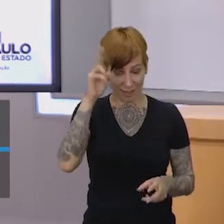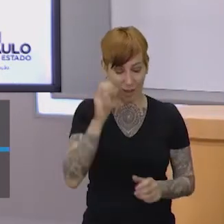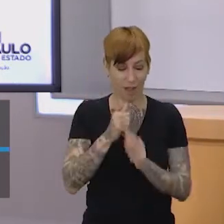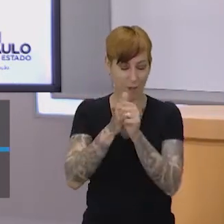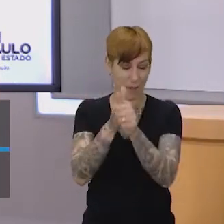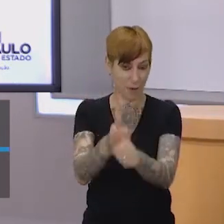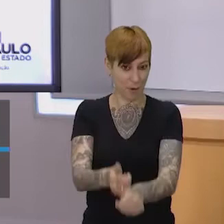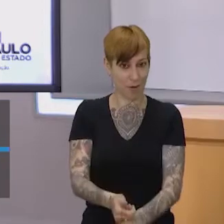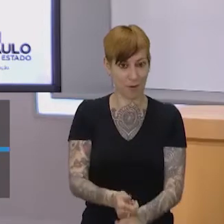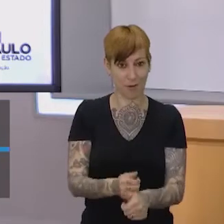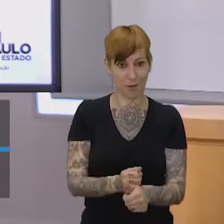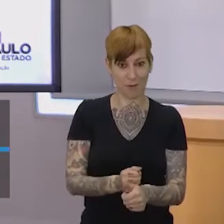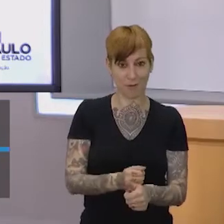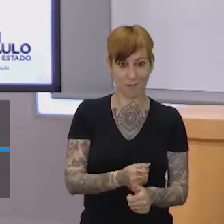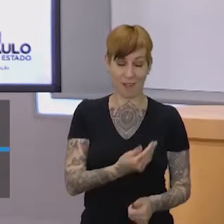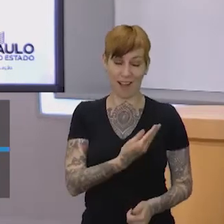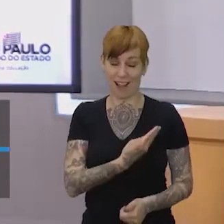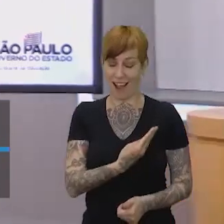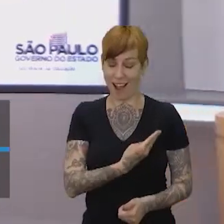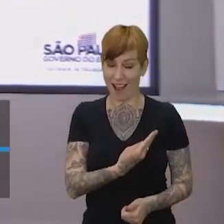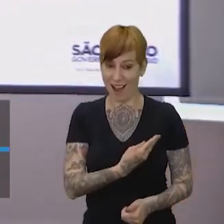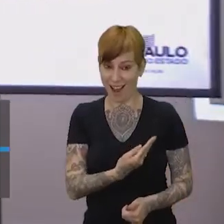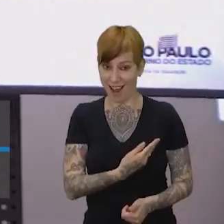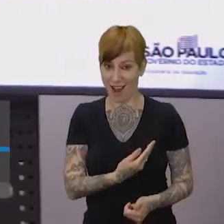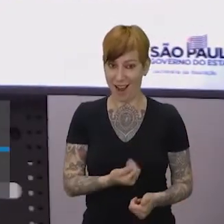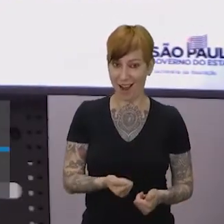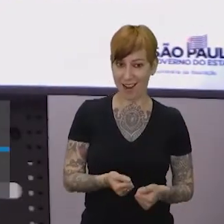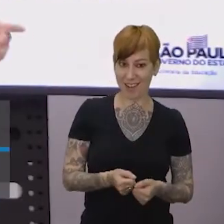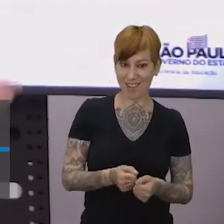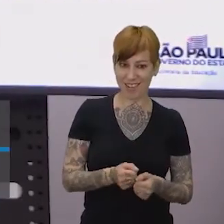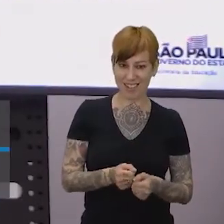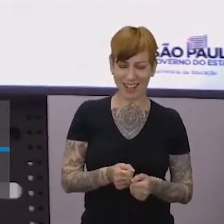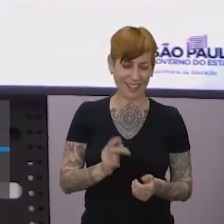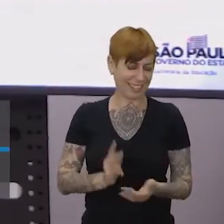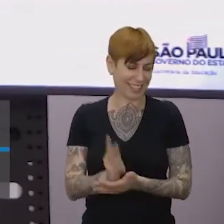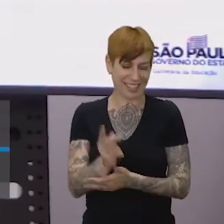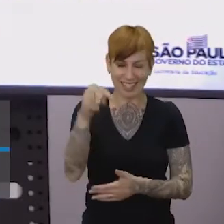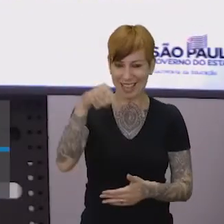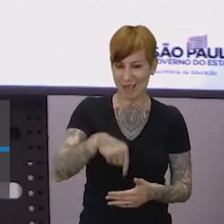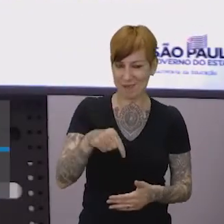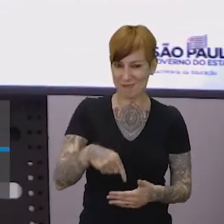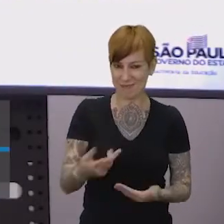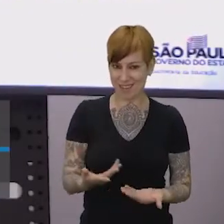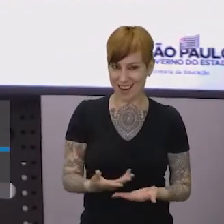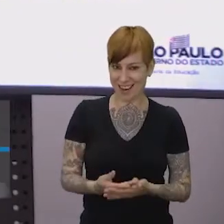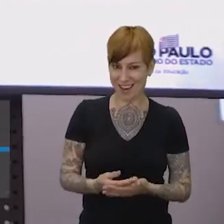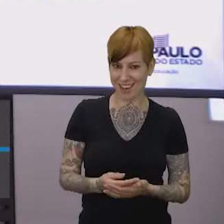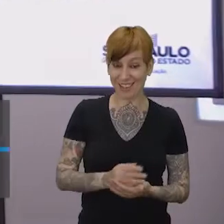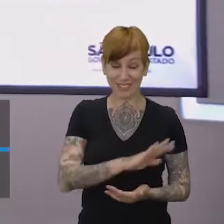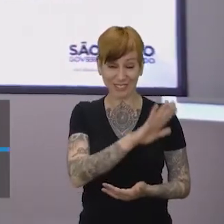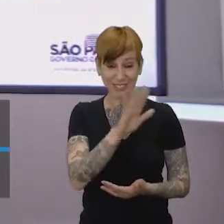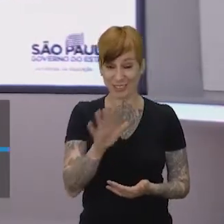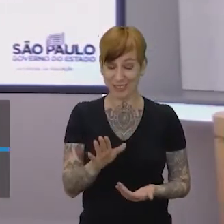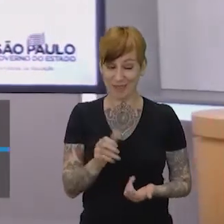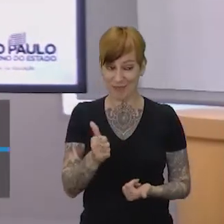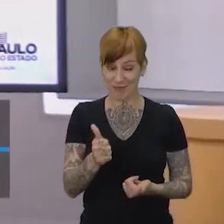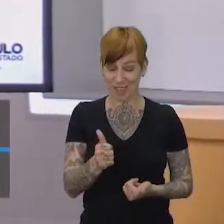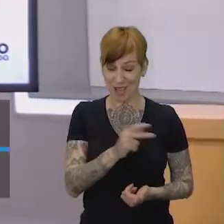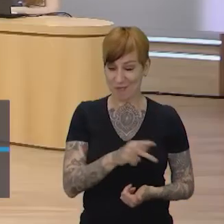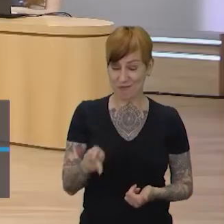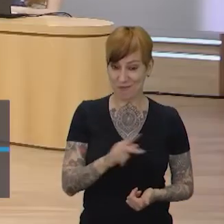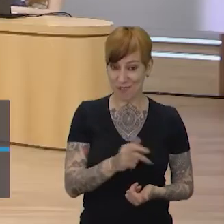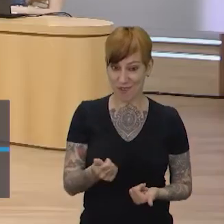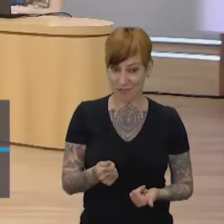nessa empreitada, a minha amiga, a minha colega, ela já é habituê das minhas aulas. Tudo bem, professora Maria